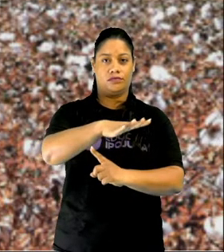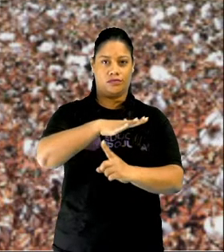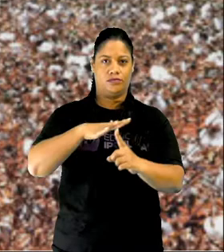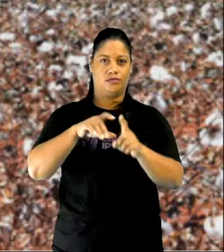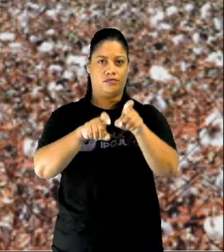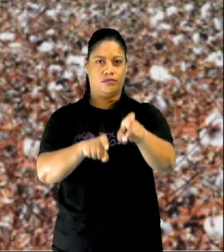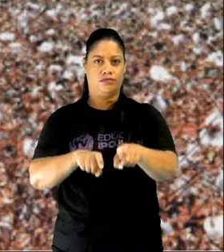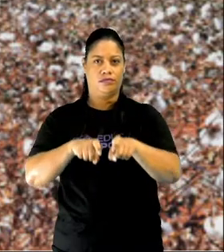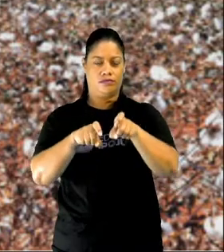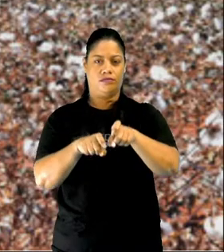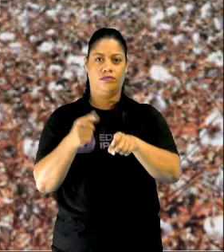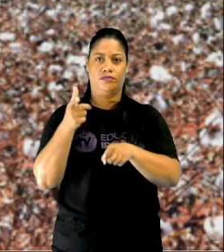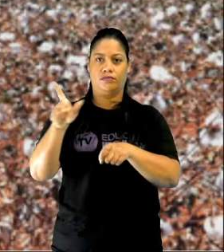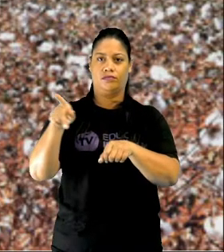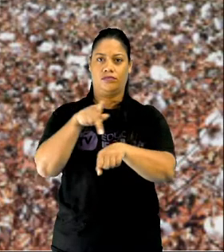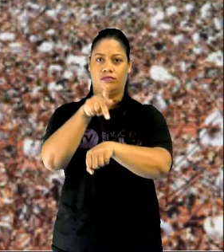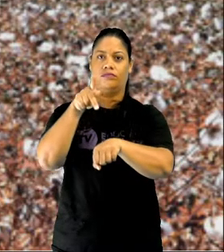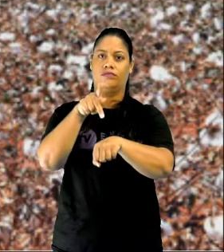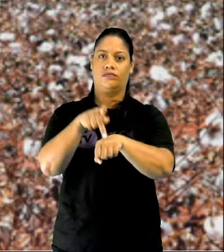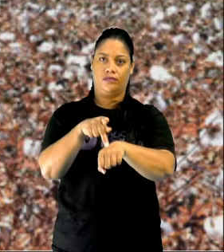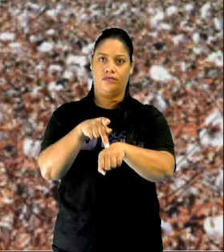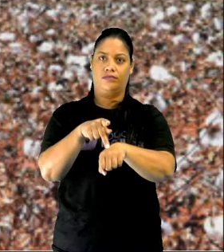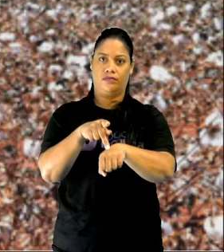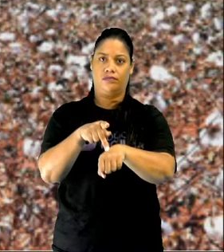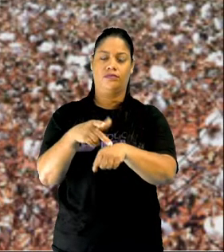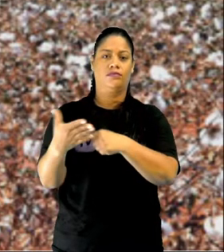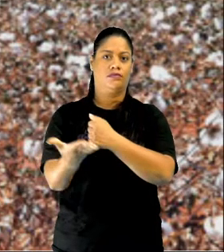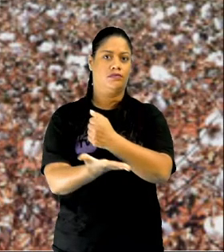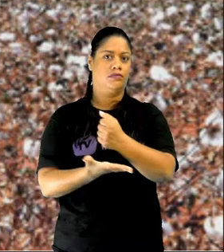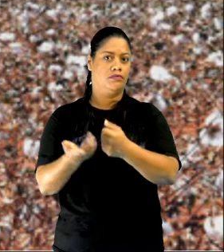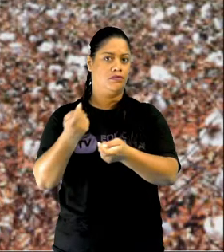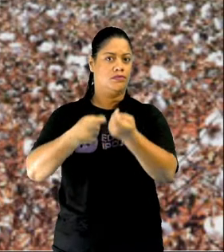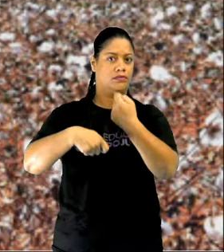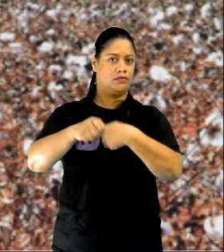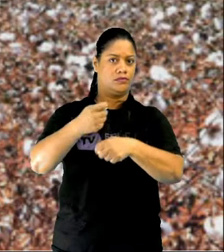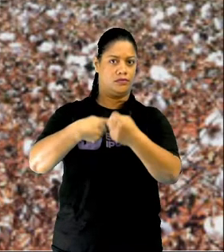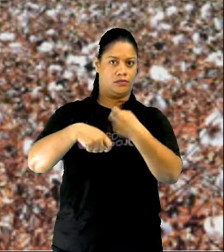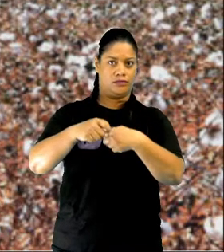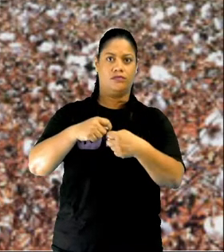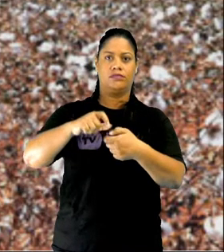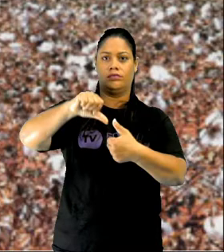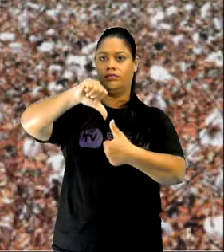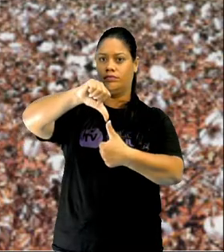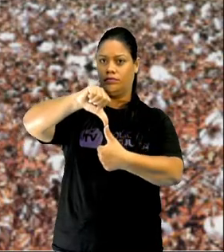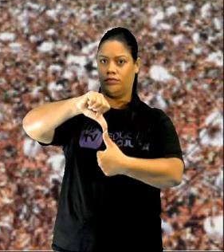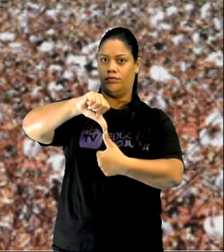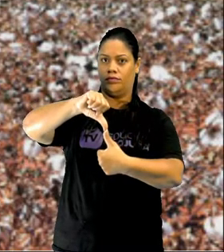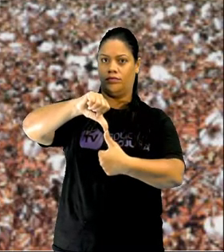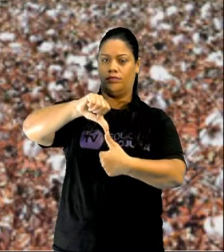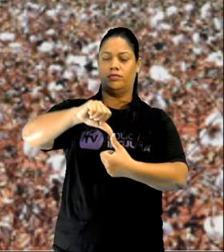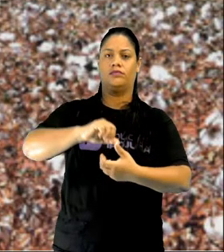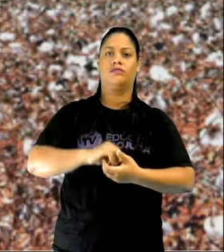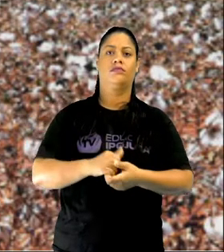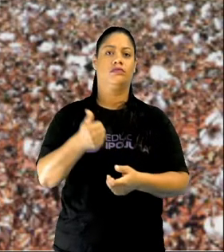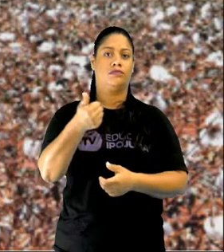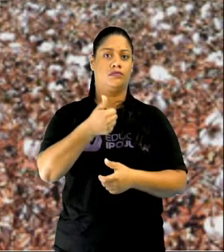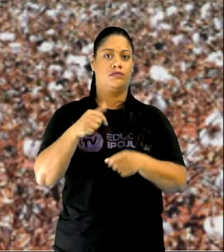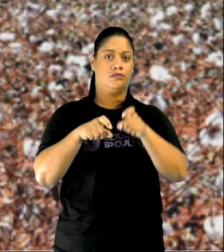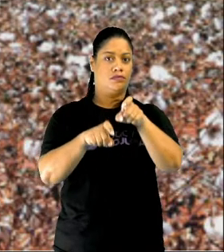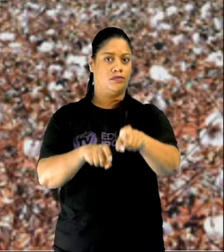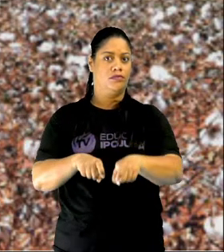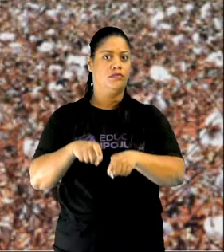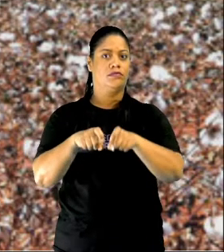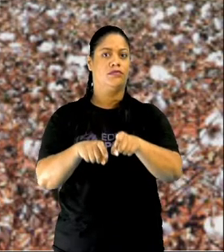é financiada por países estrangeiros, a base da economia da América Central é o setor primário,